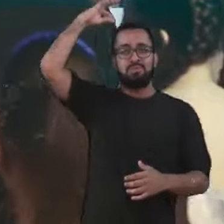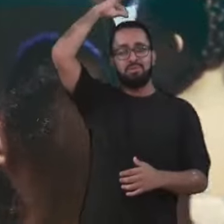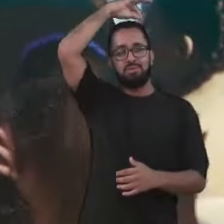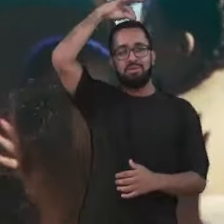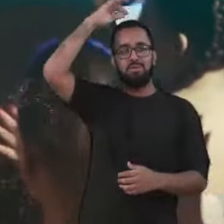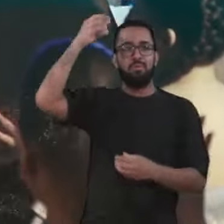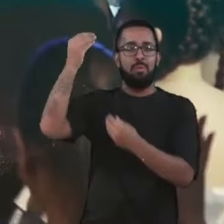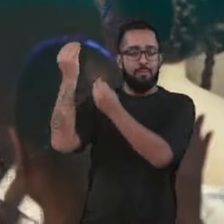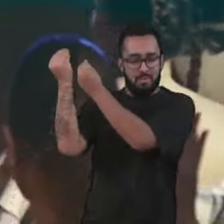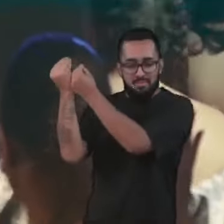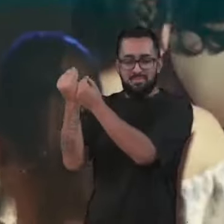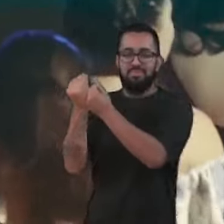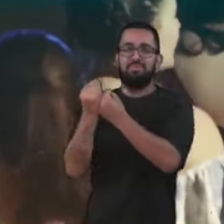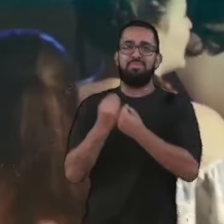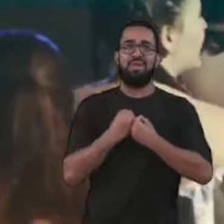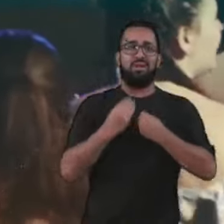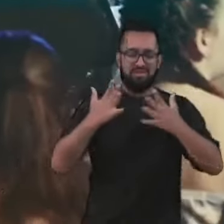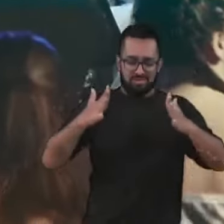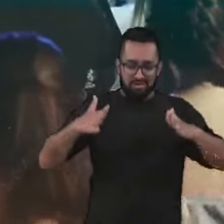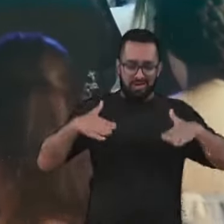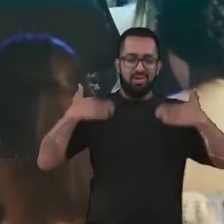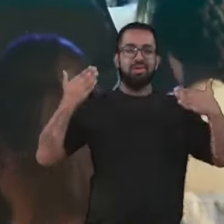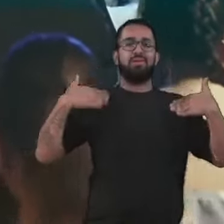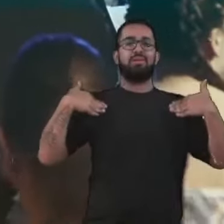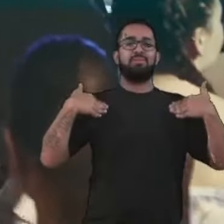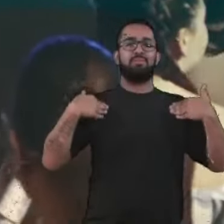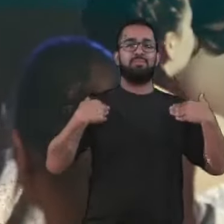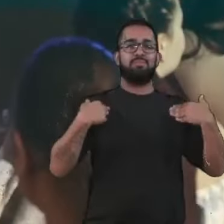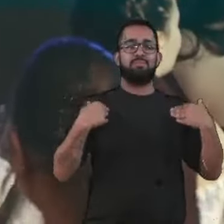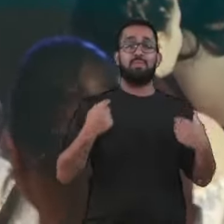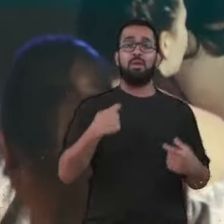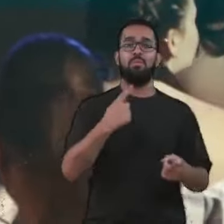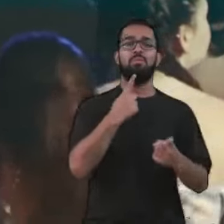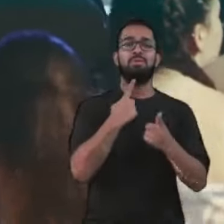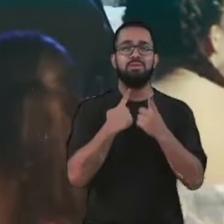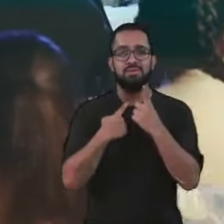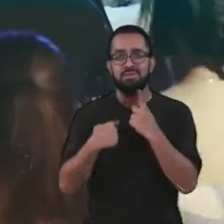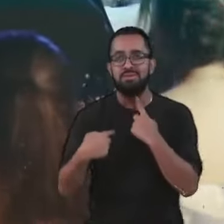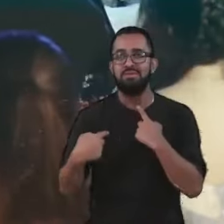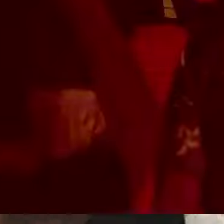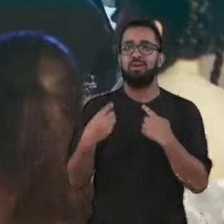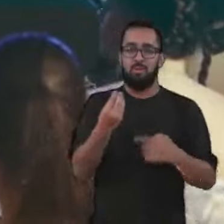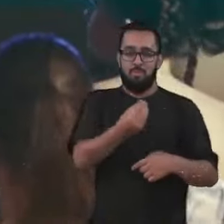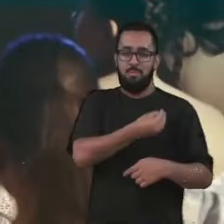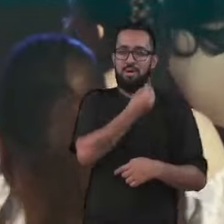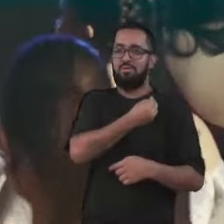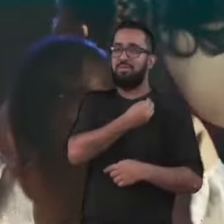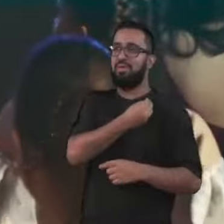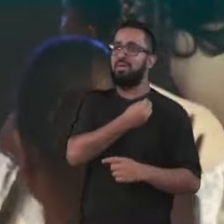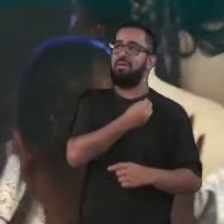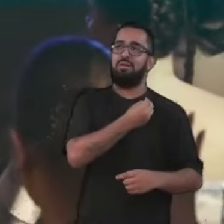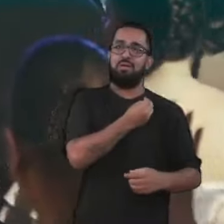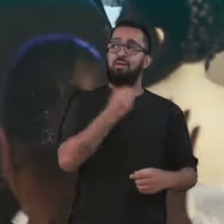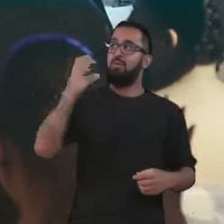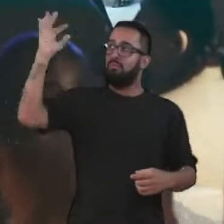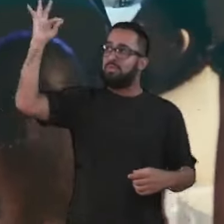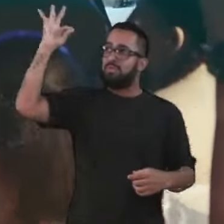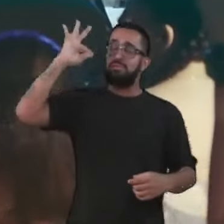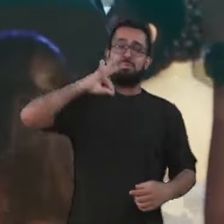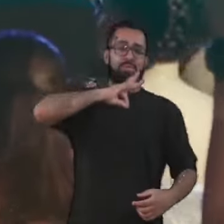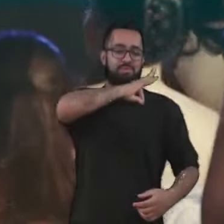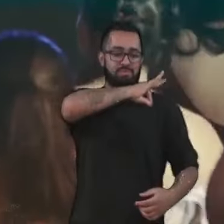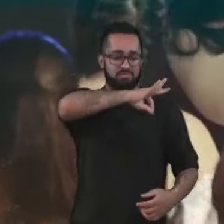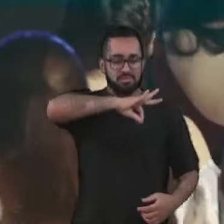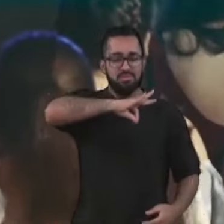vida cheia. Diga mais forte: cheia do Espírito Santo. Diga: portanto, a alegria